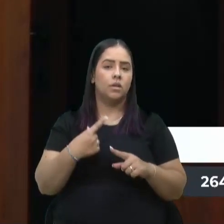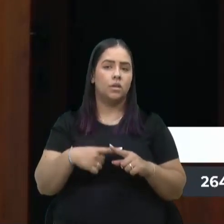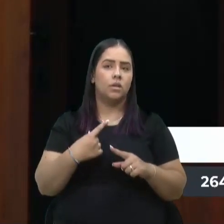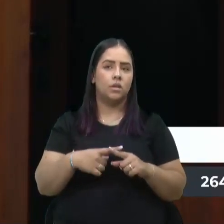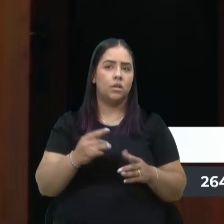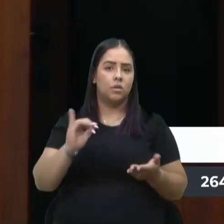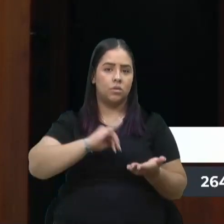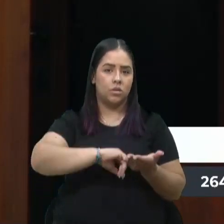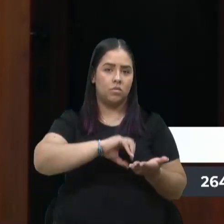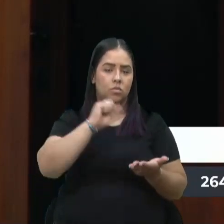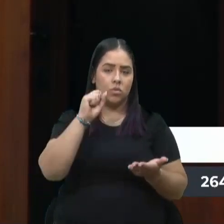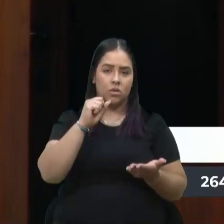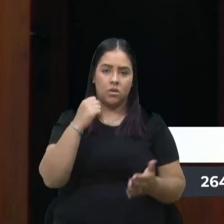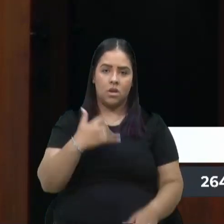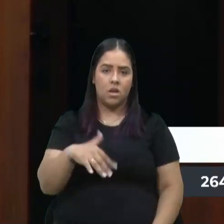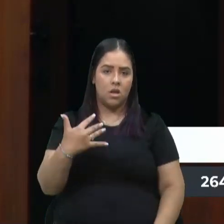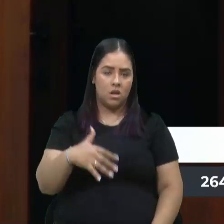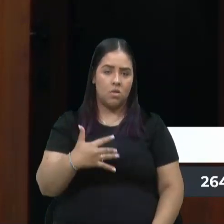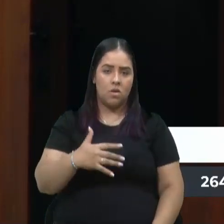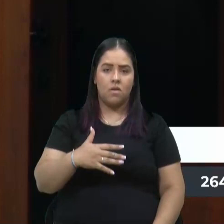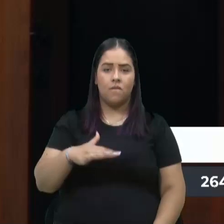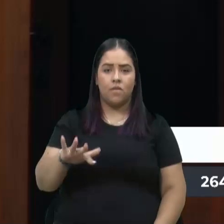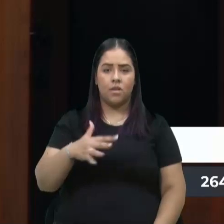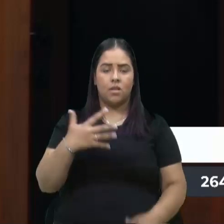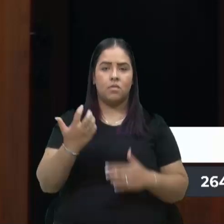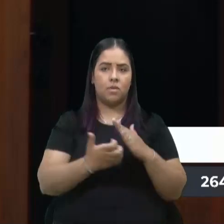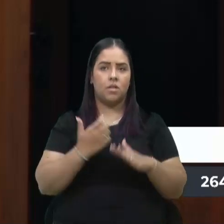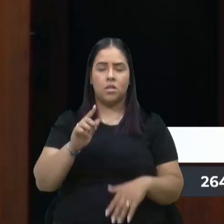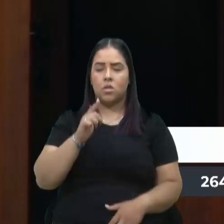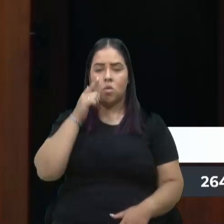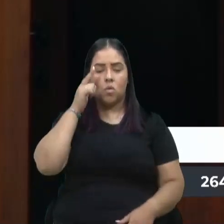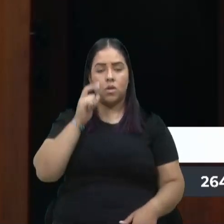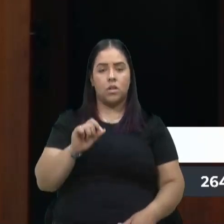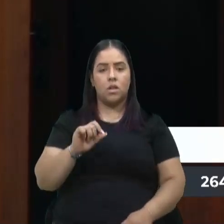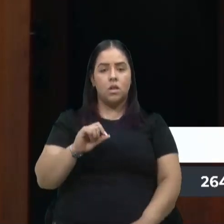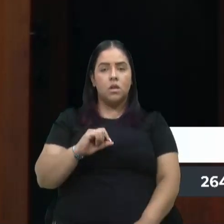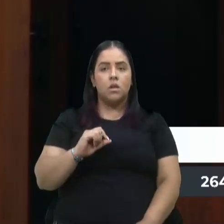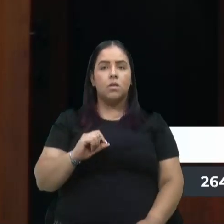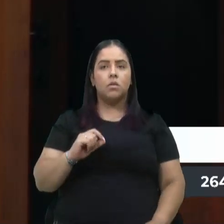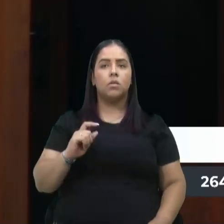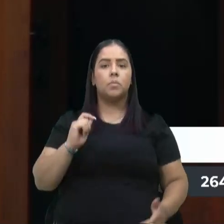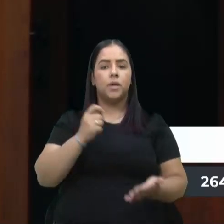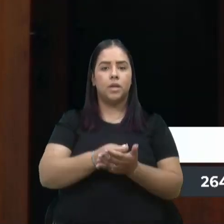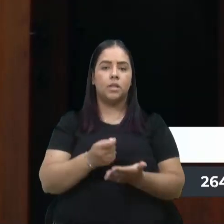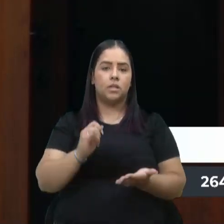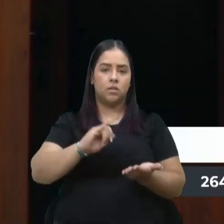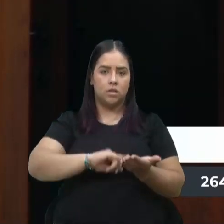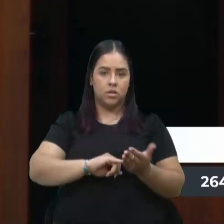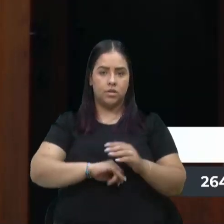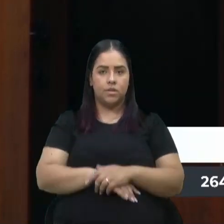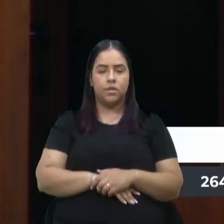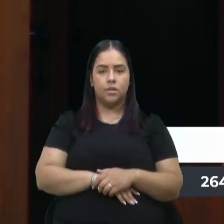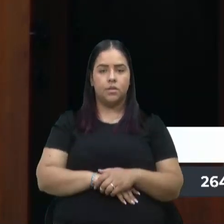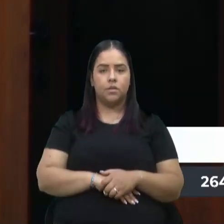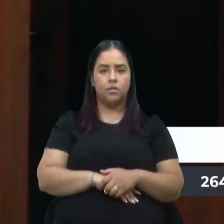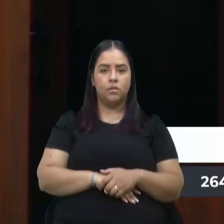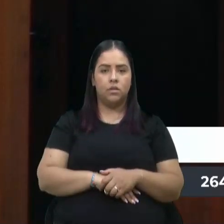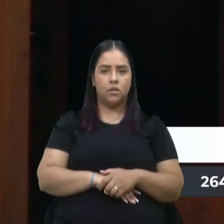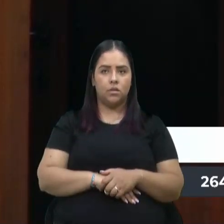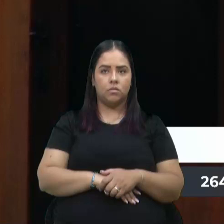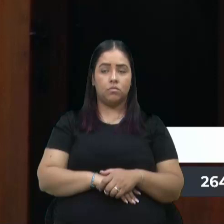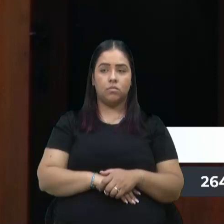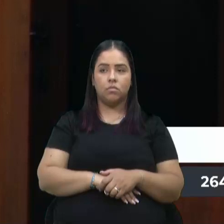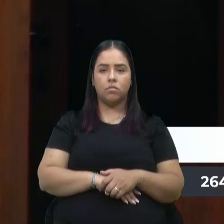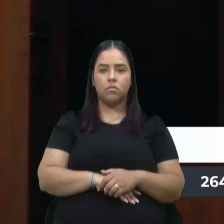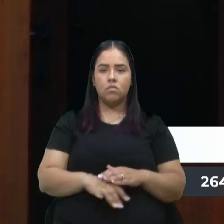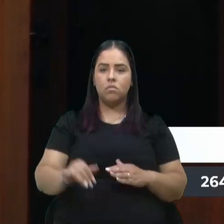é absurda e muitas vezes a empresa não consegue dar conta do pagamento desses impostos. E esses impostos, muitas